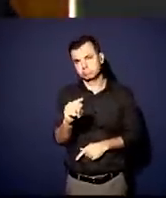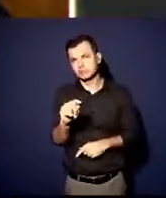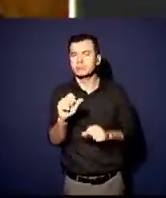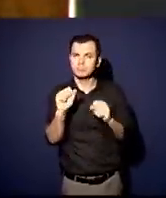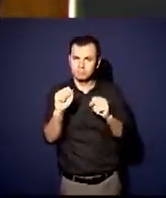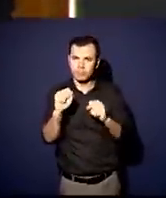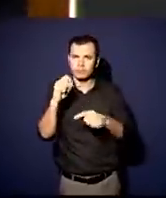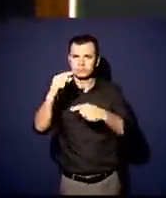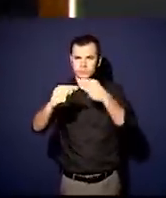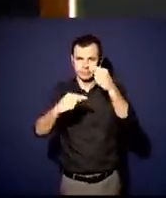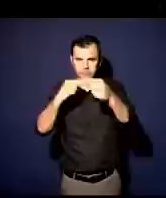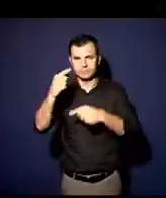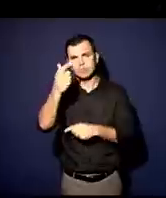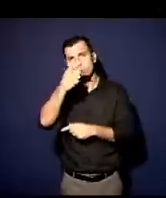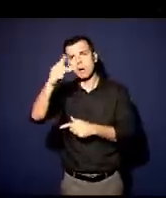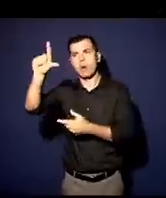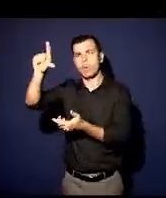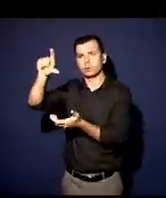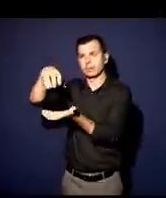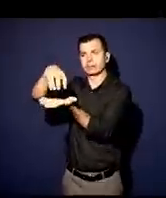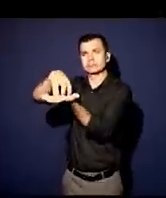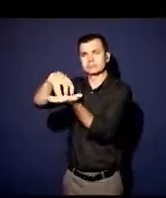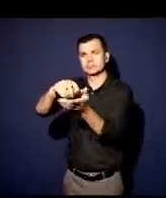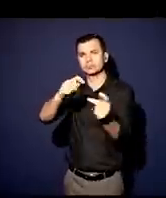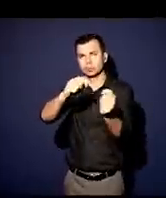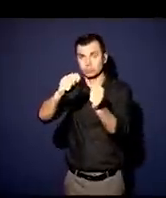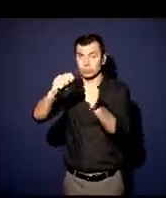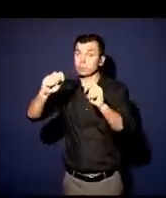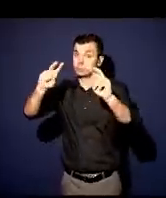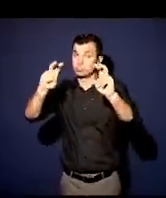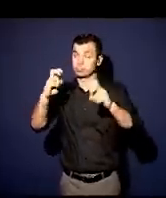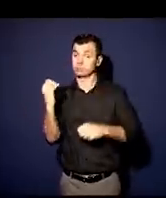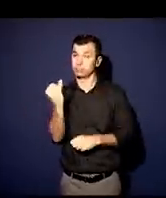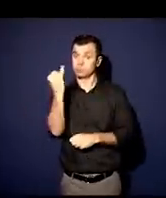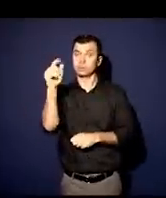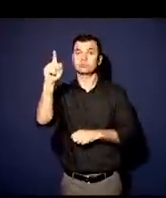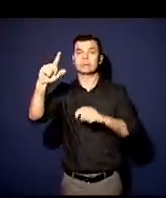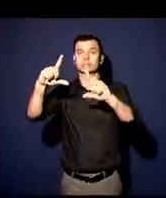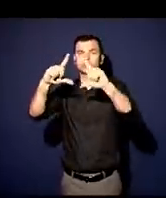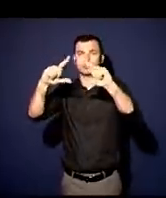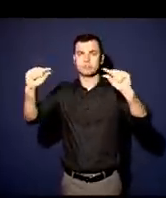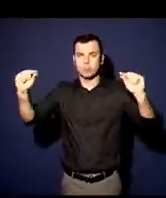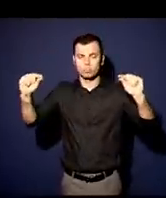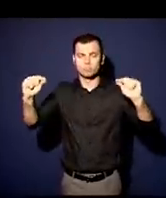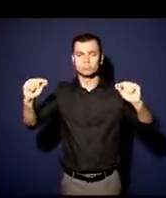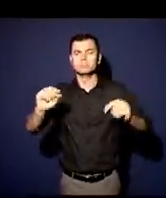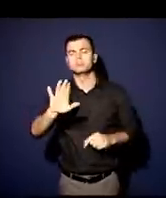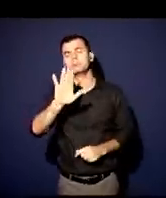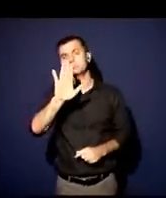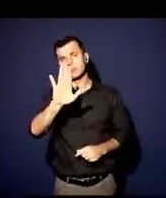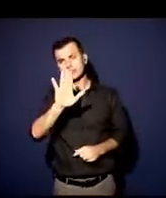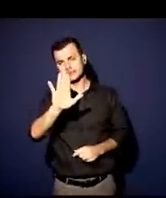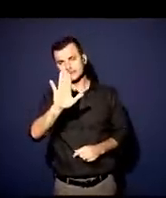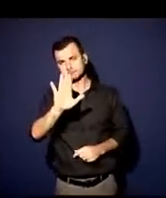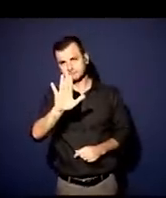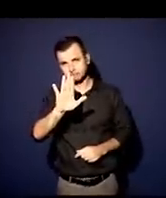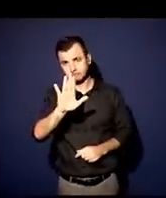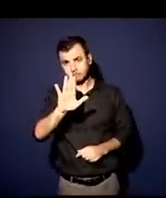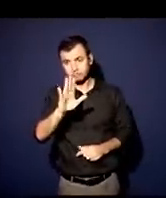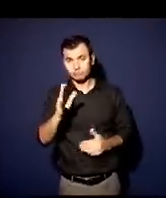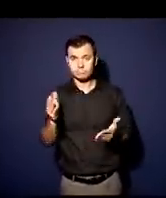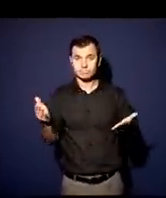que é o next shoe to drop. Né? É um assunto importante agora. Mas eu acho que esse